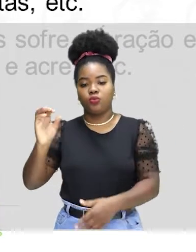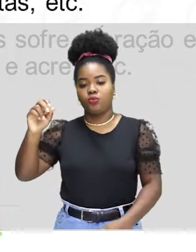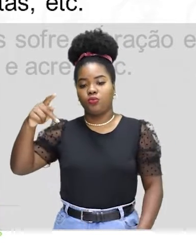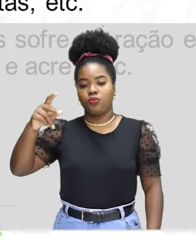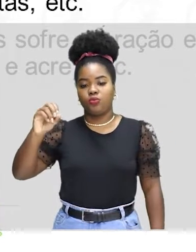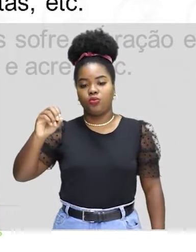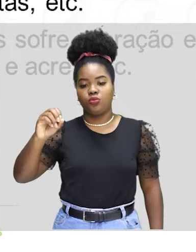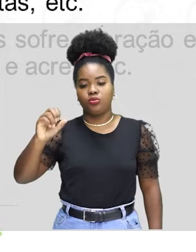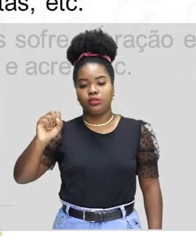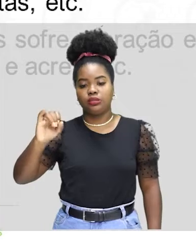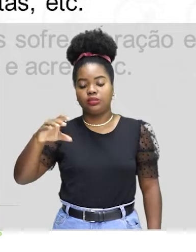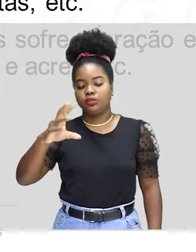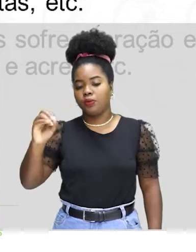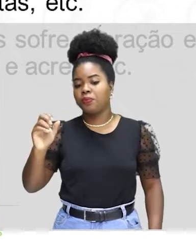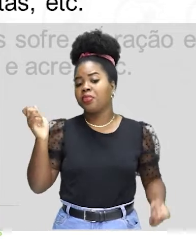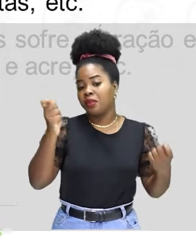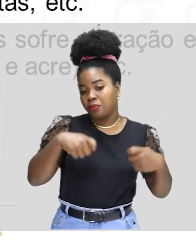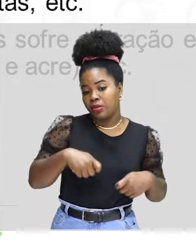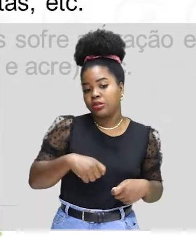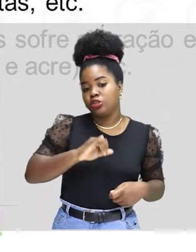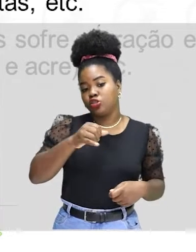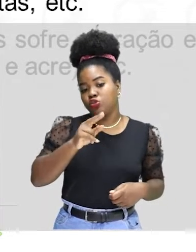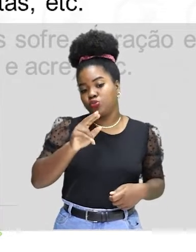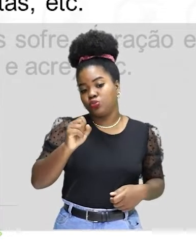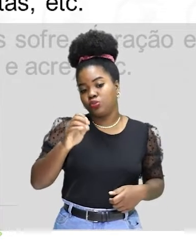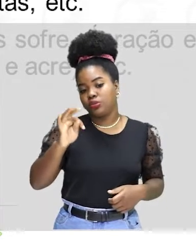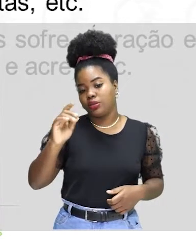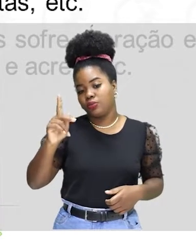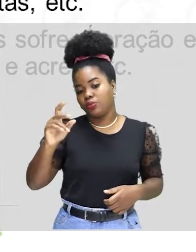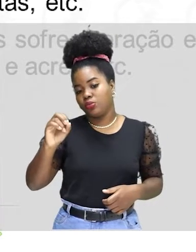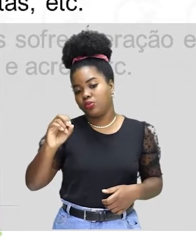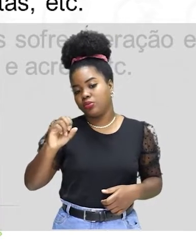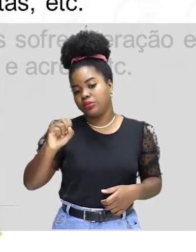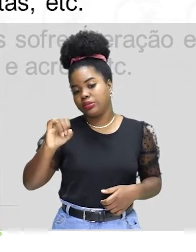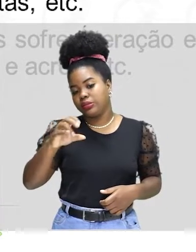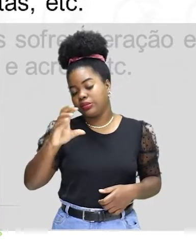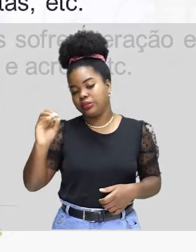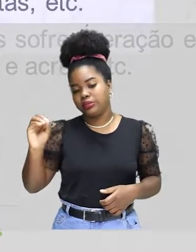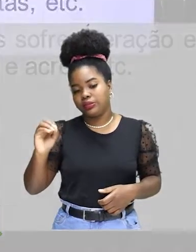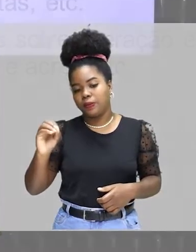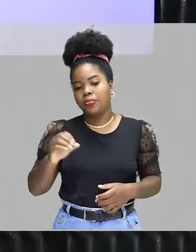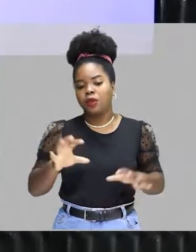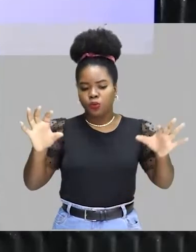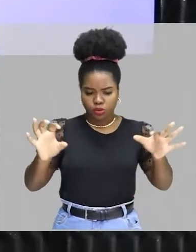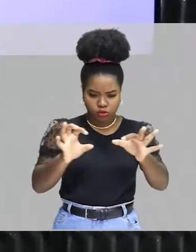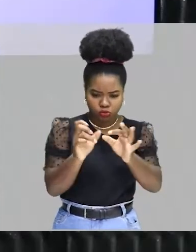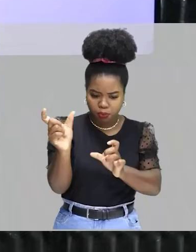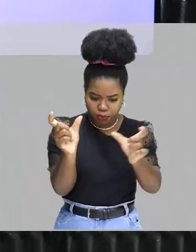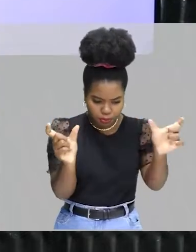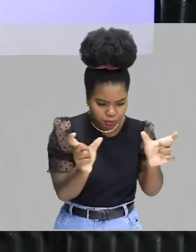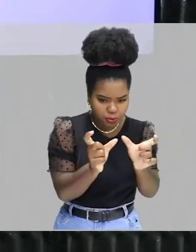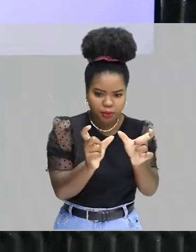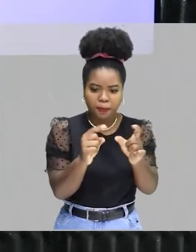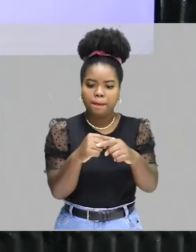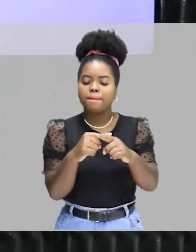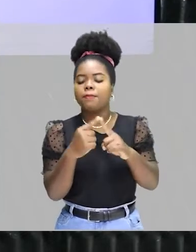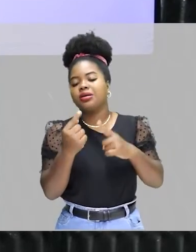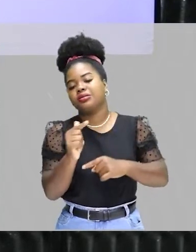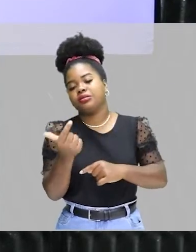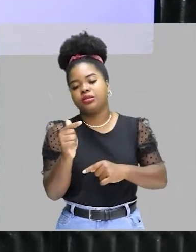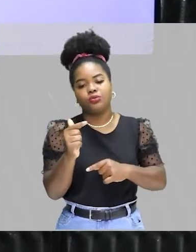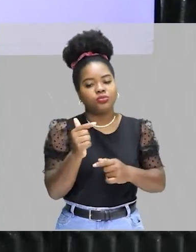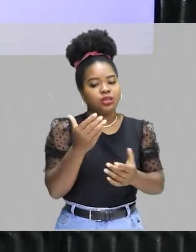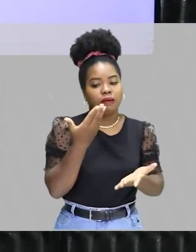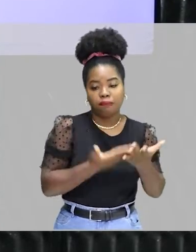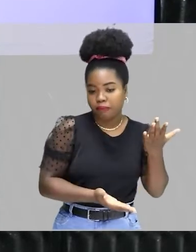composição. Pode ser por justaposição, quando eu junto as palavras e não há perda de elementos mórficos, elas permanecem as